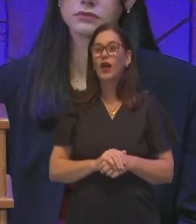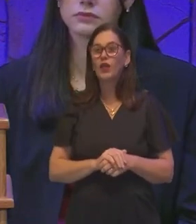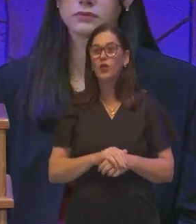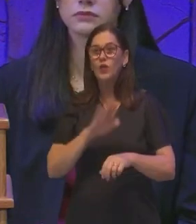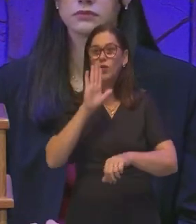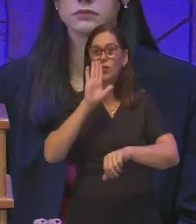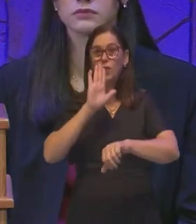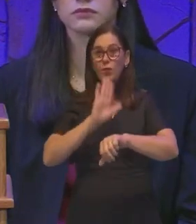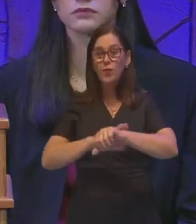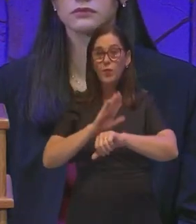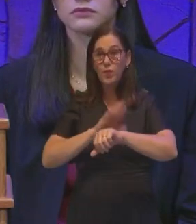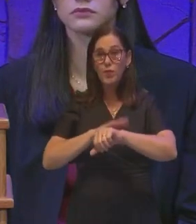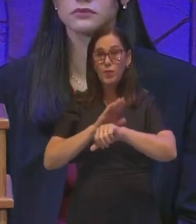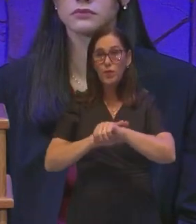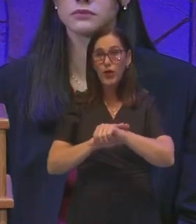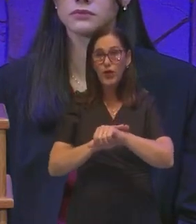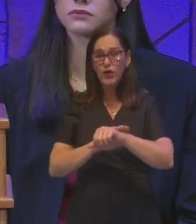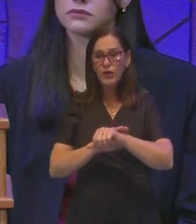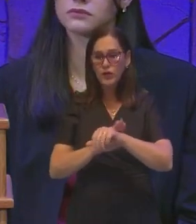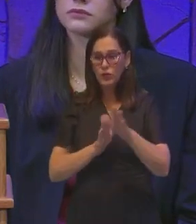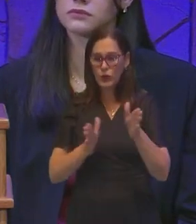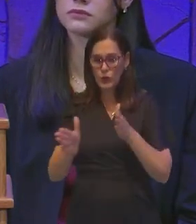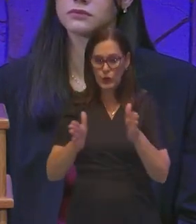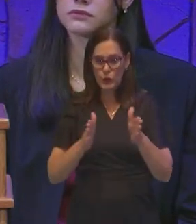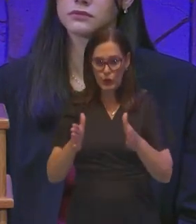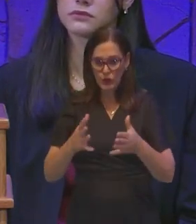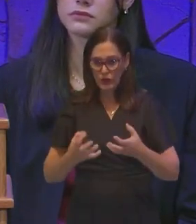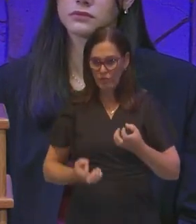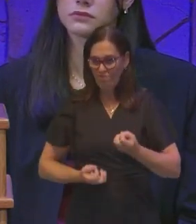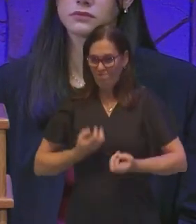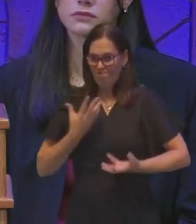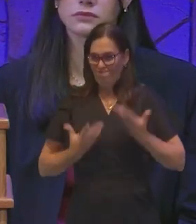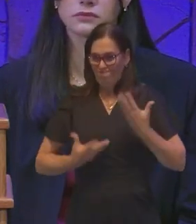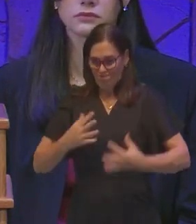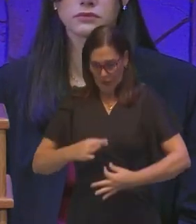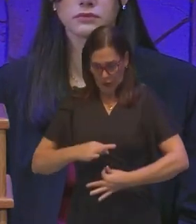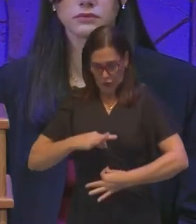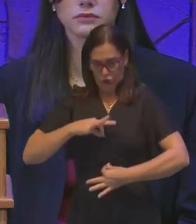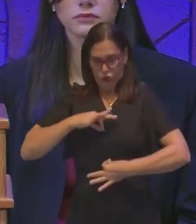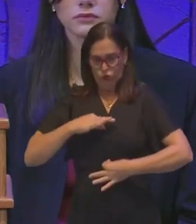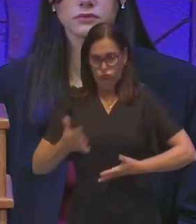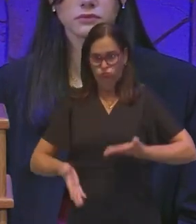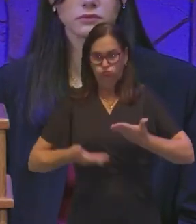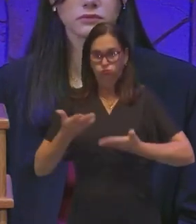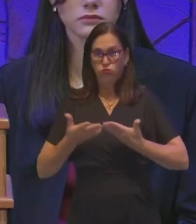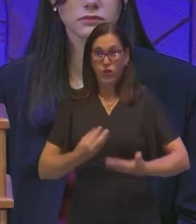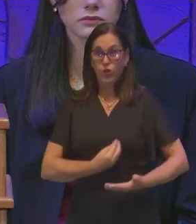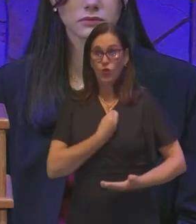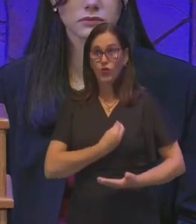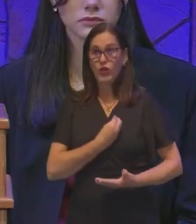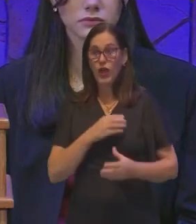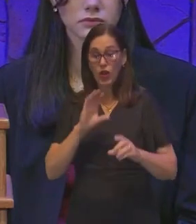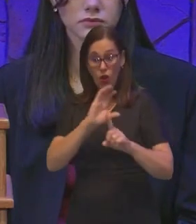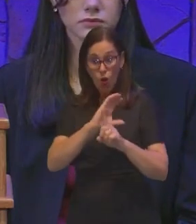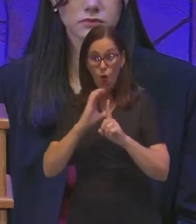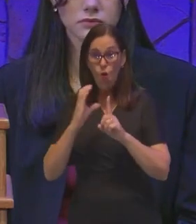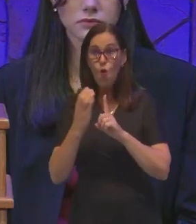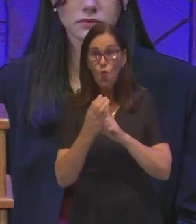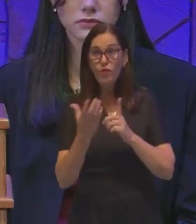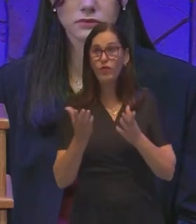foi marcado por um fervor espiritual na vida daquela